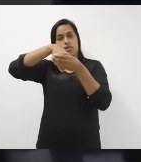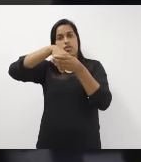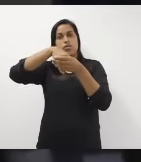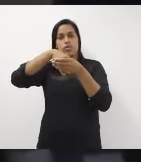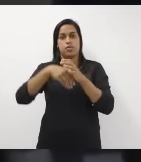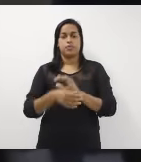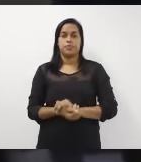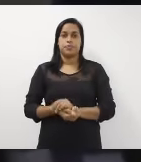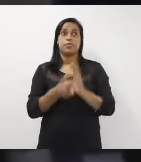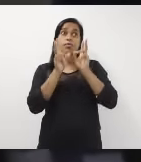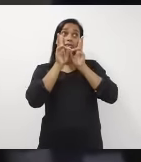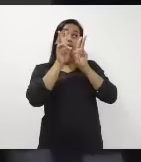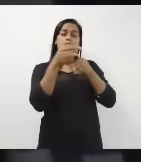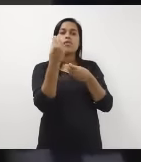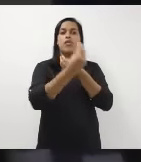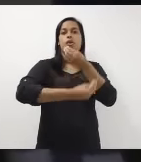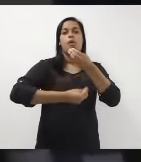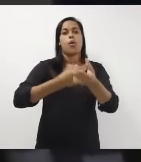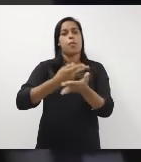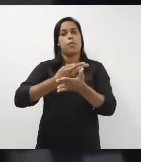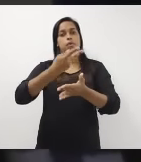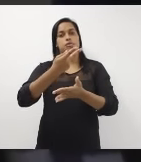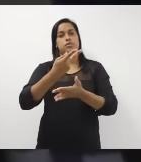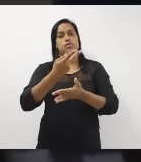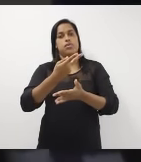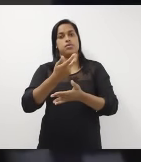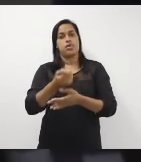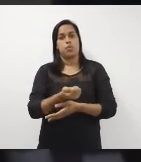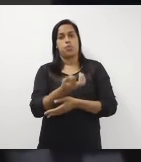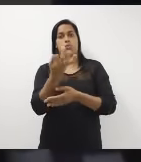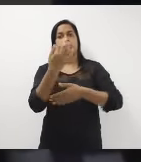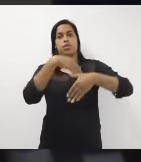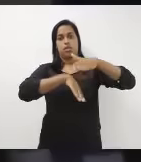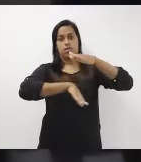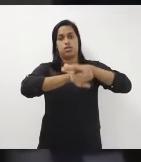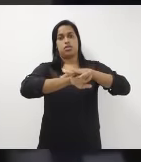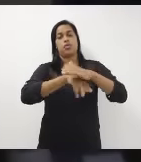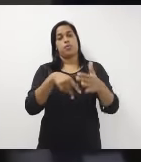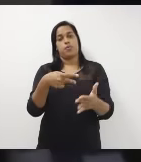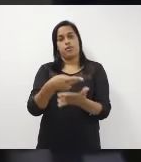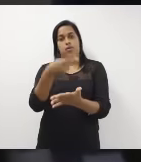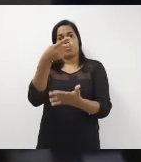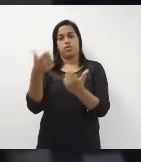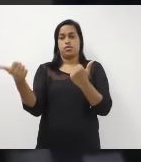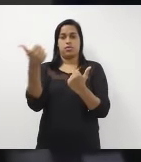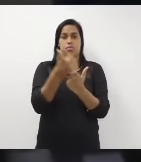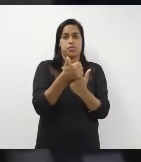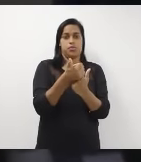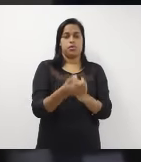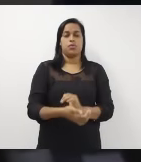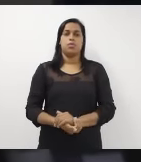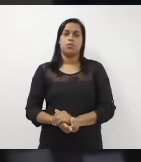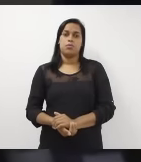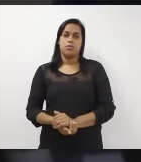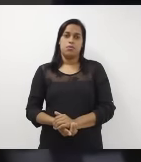vai ver como ocorre o consumo desse estoque e como vai acontecer essa reposição.